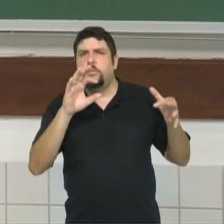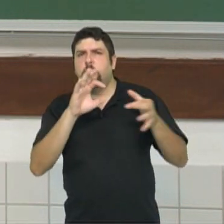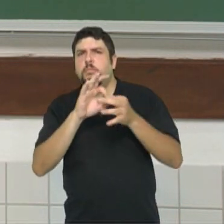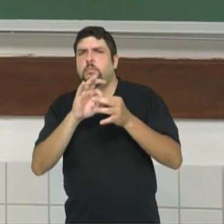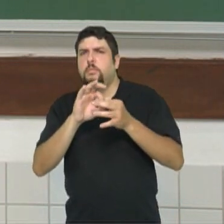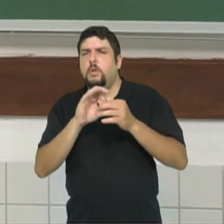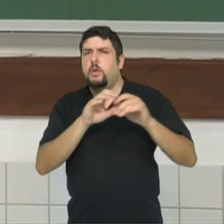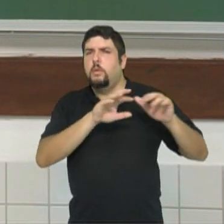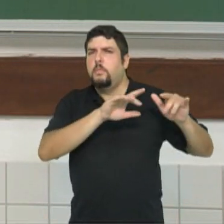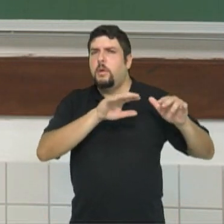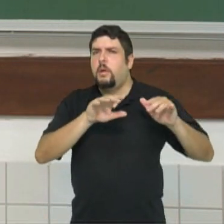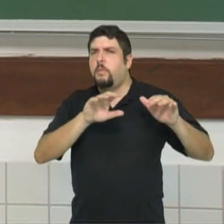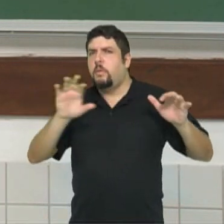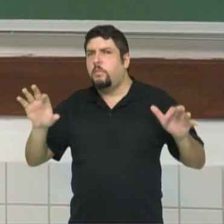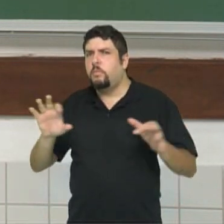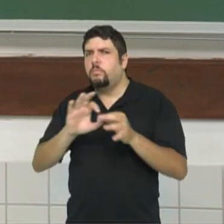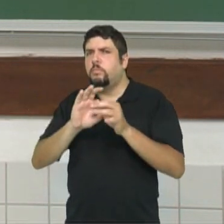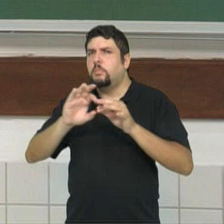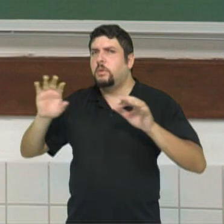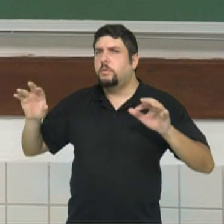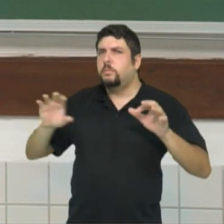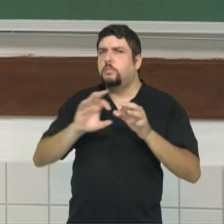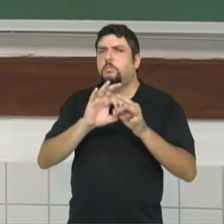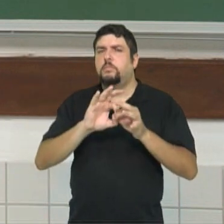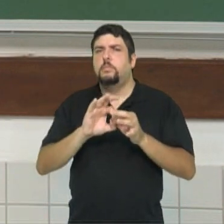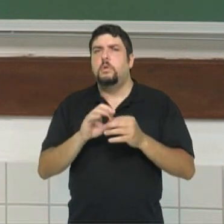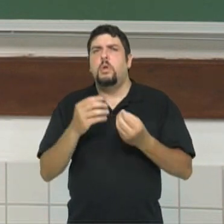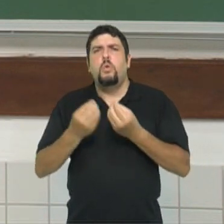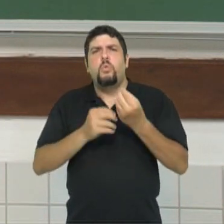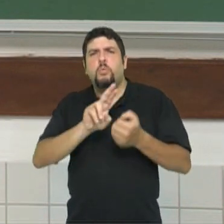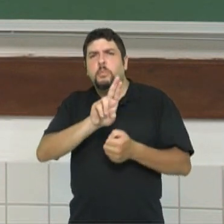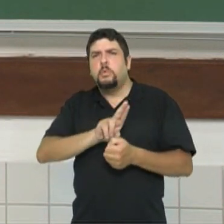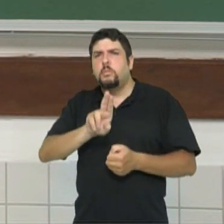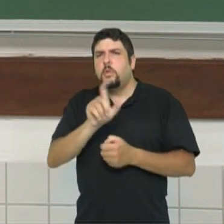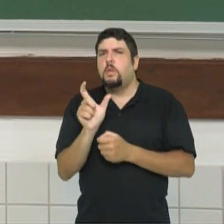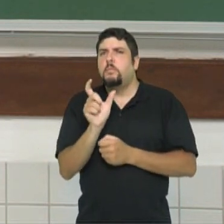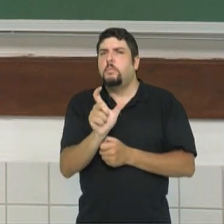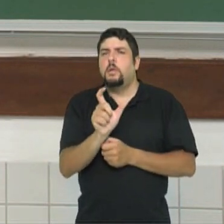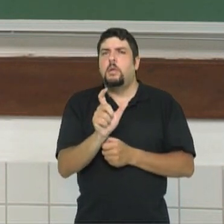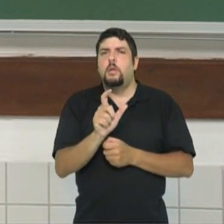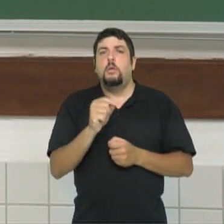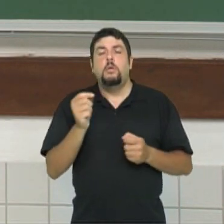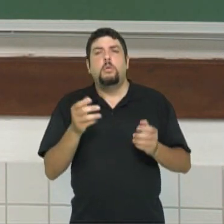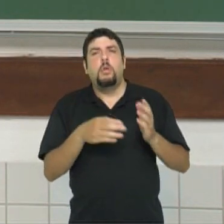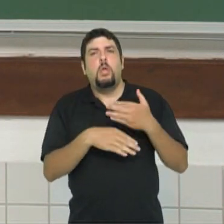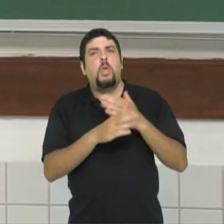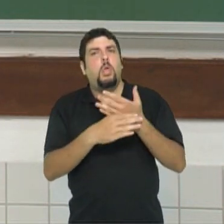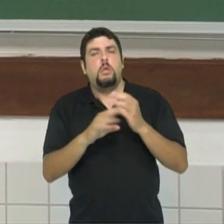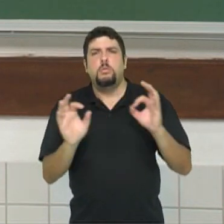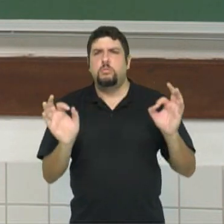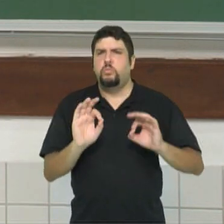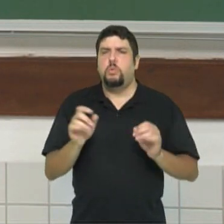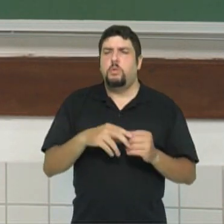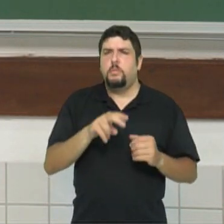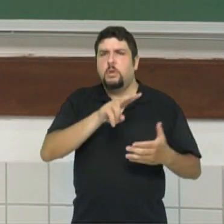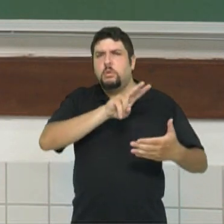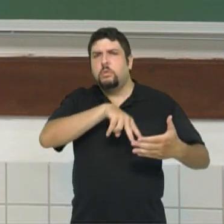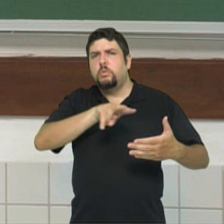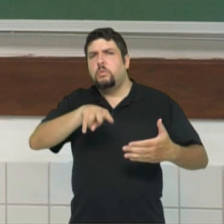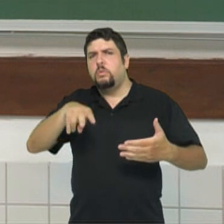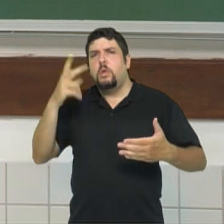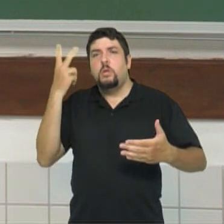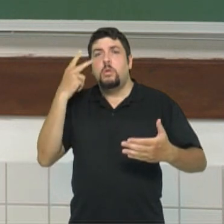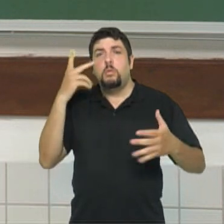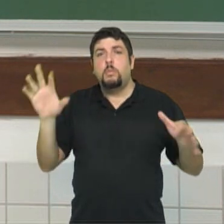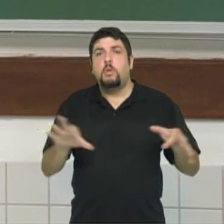conectivo, que termo será que a Ana Clara utilizou sem que você não ficasse perdido no texto dela? Essa função dos conectivos, ligar